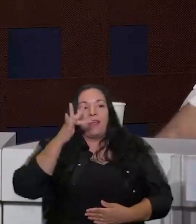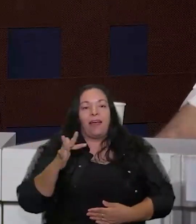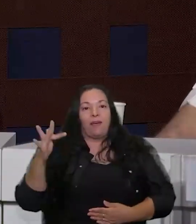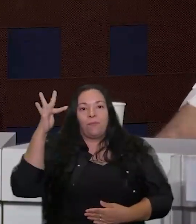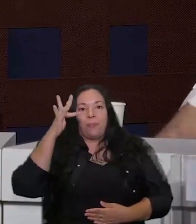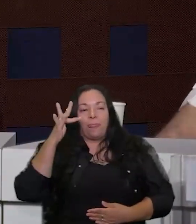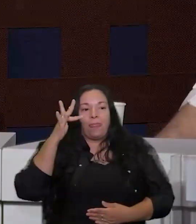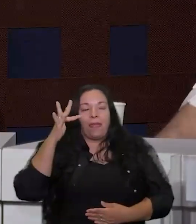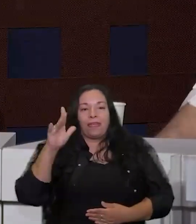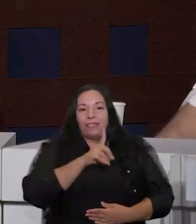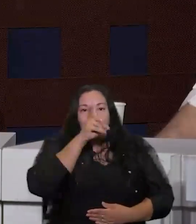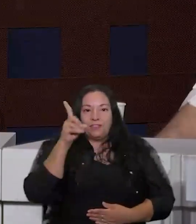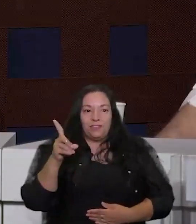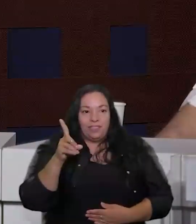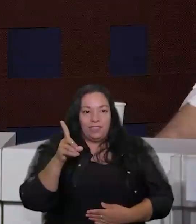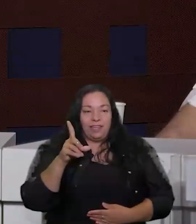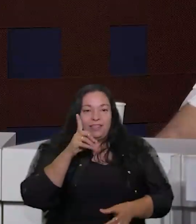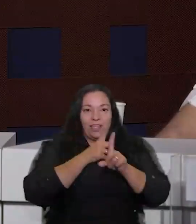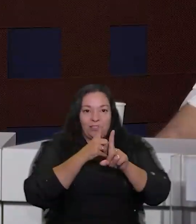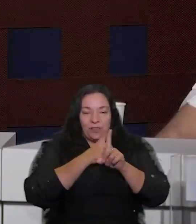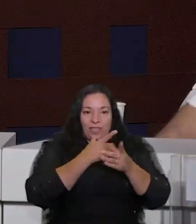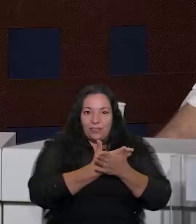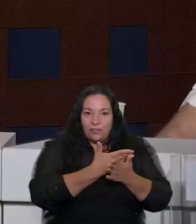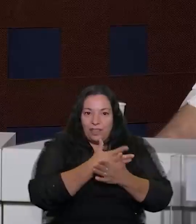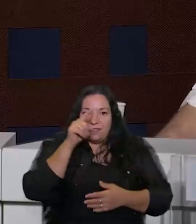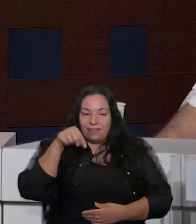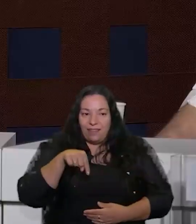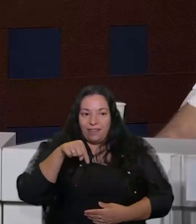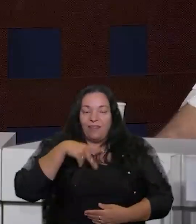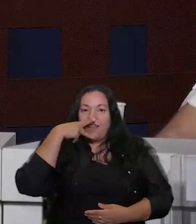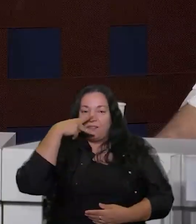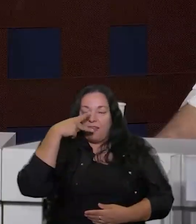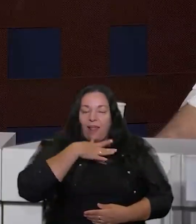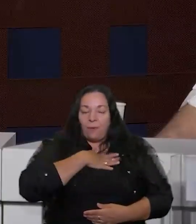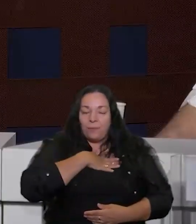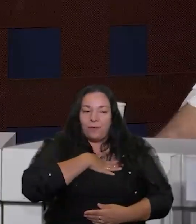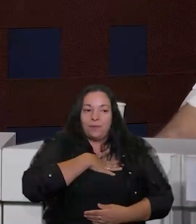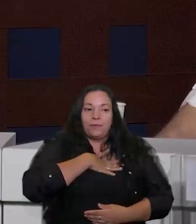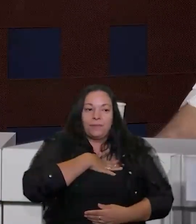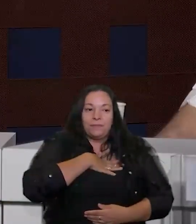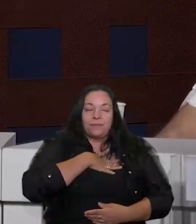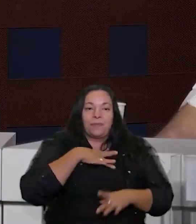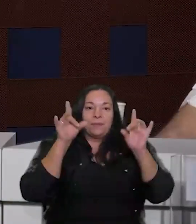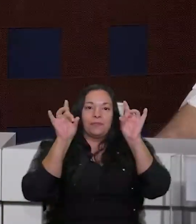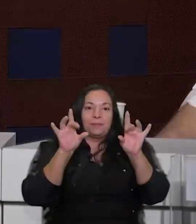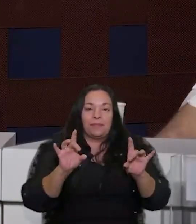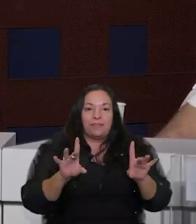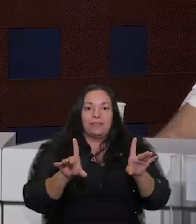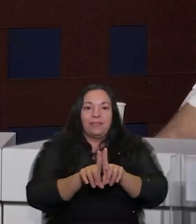lá naquele dia, e foi tão bacana. Hoje eu já encontrei estudantes aqui, vieram falar comigo, e é muito especial